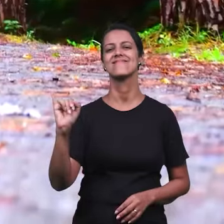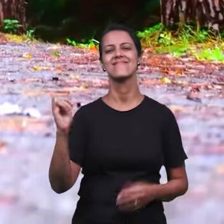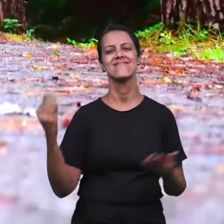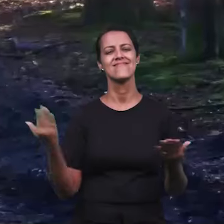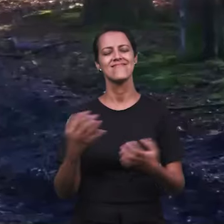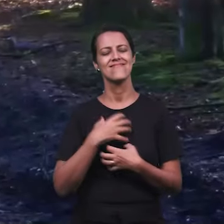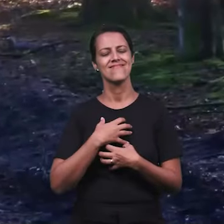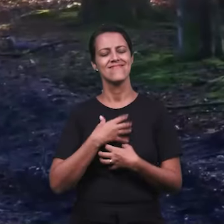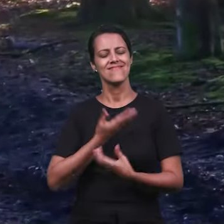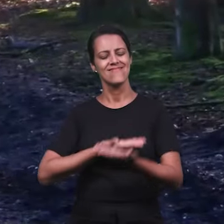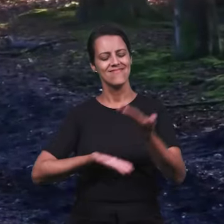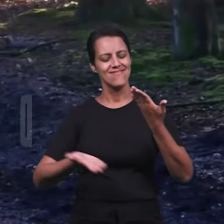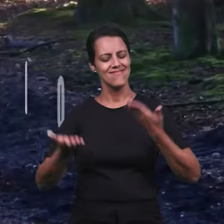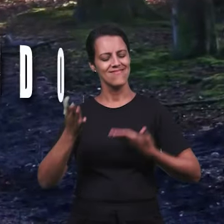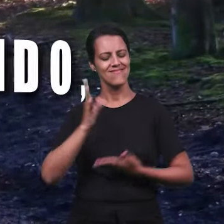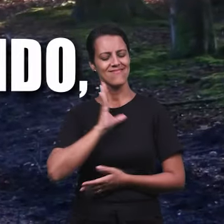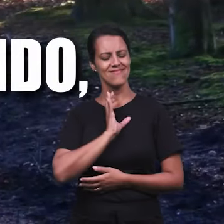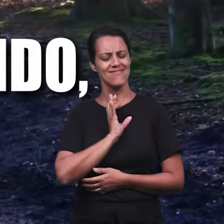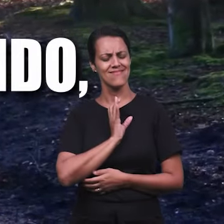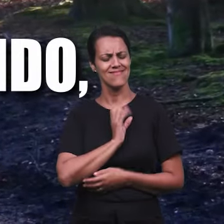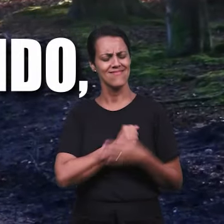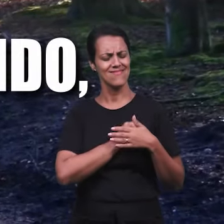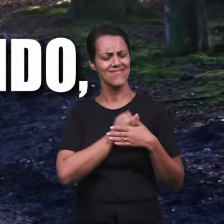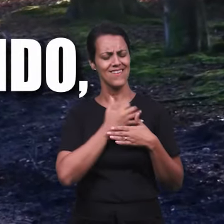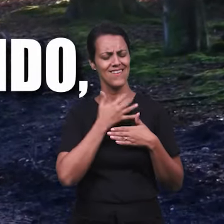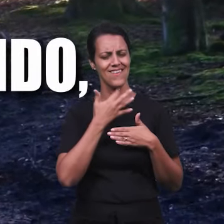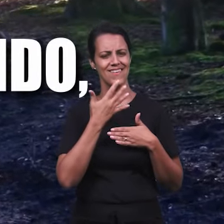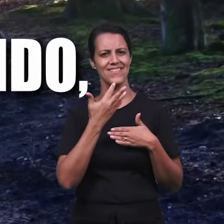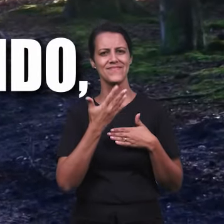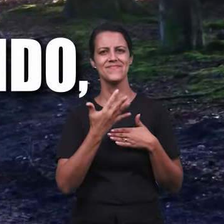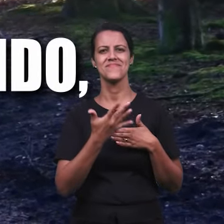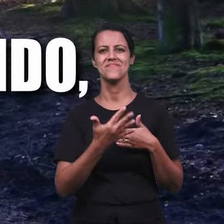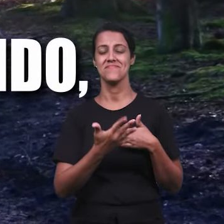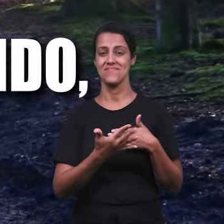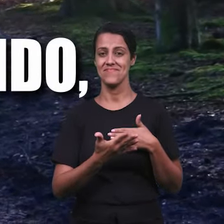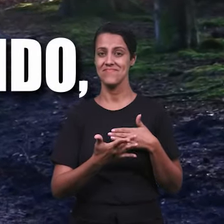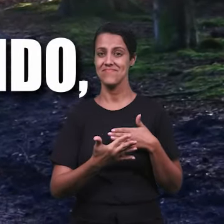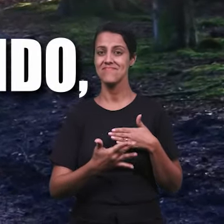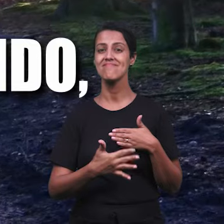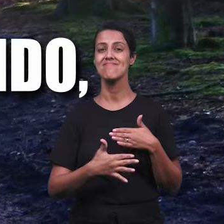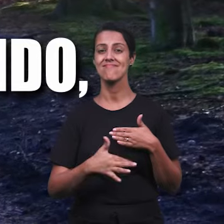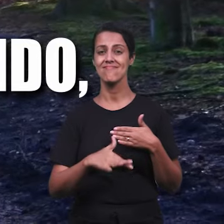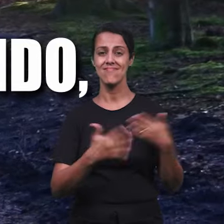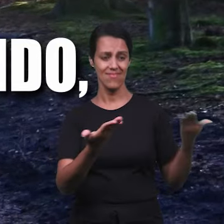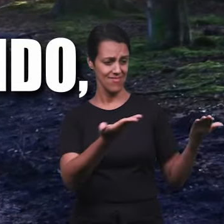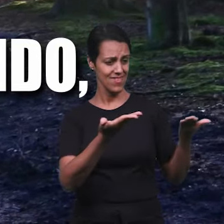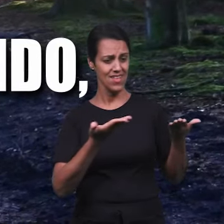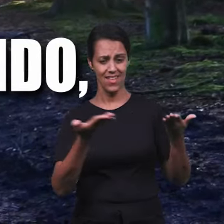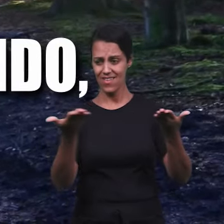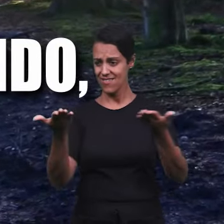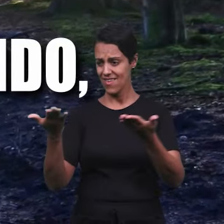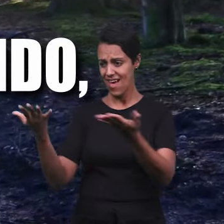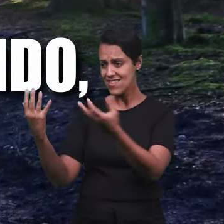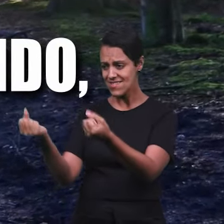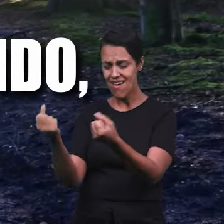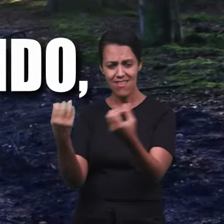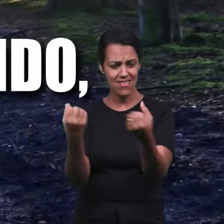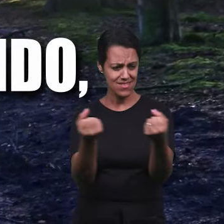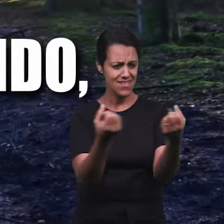passar passar de amor transbordando todos assim